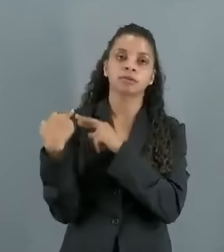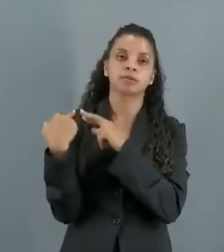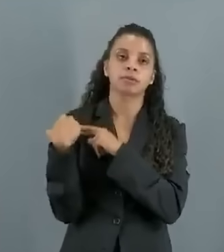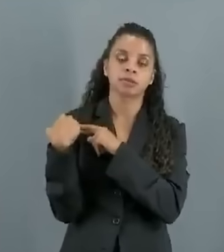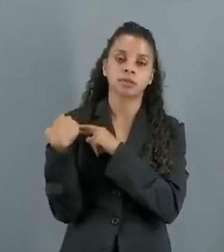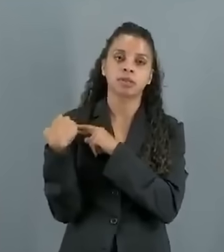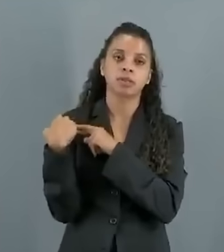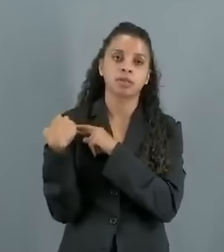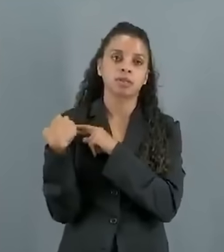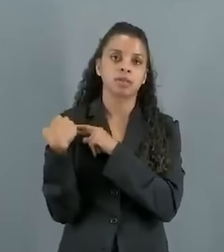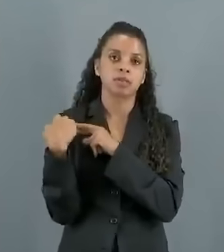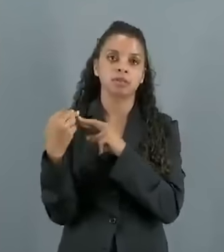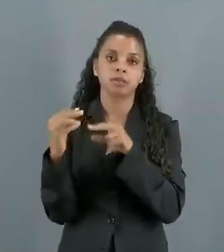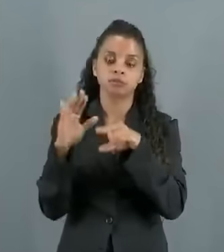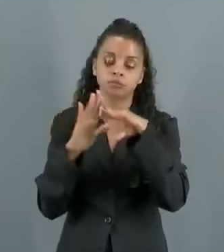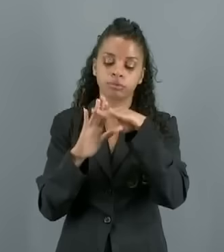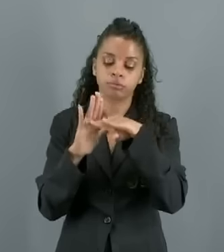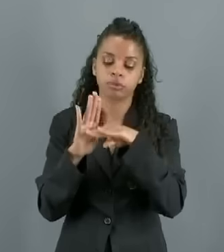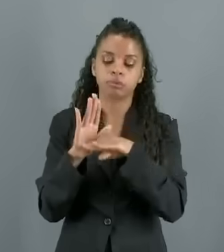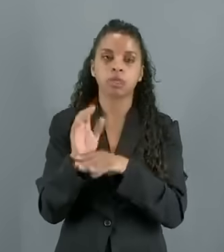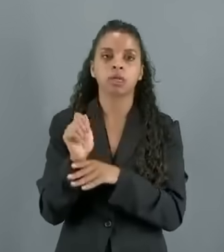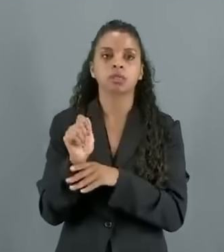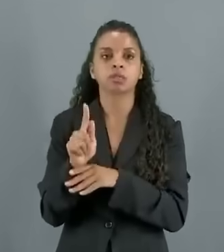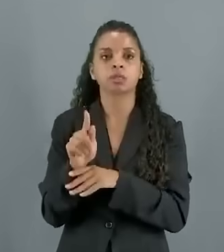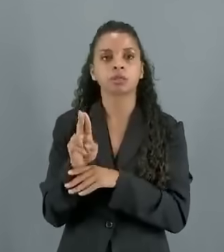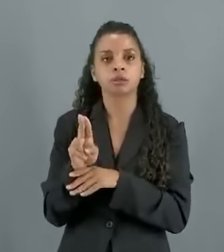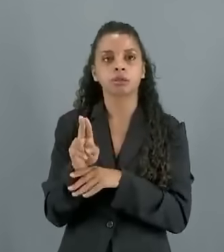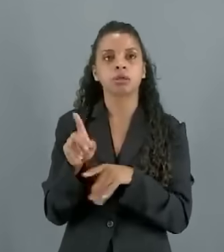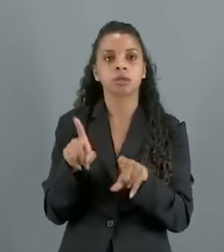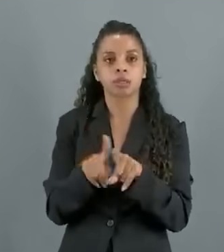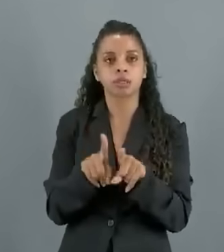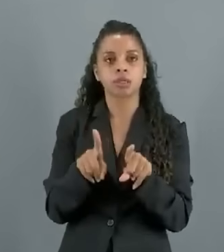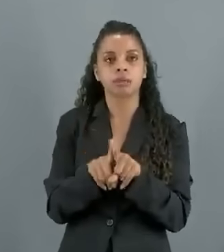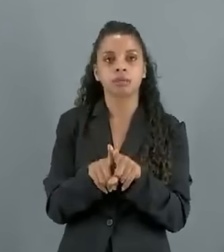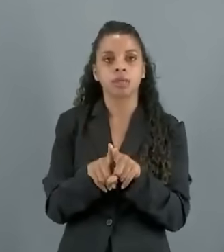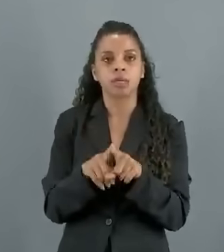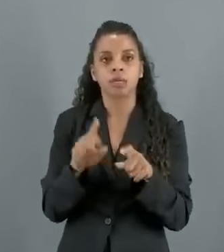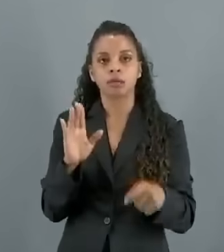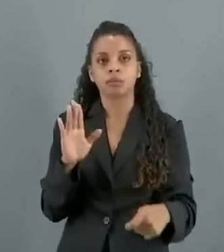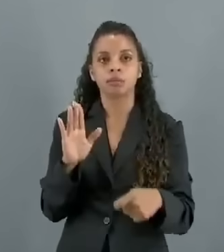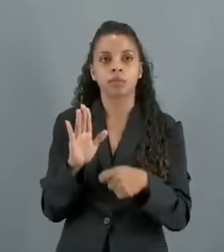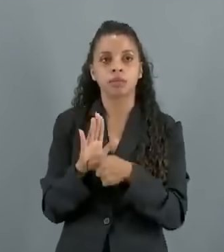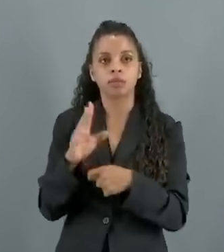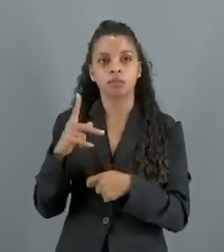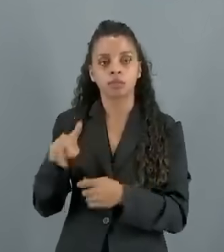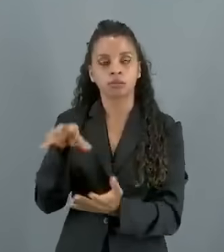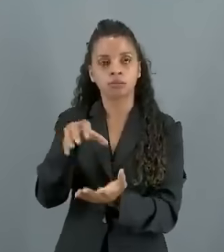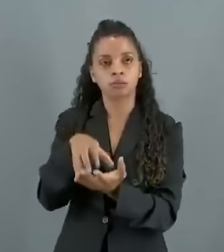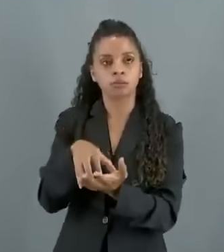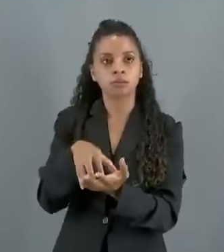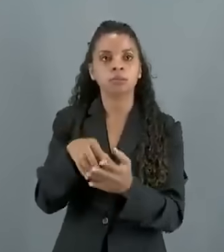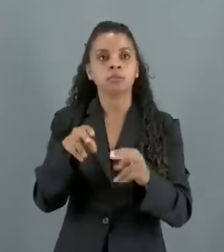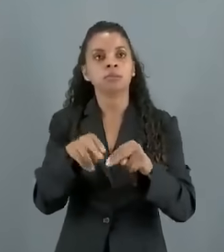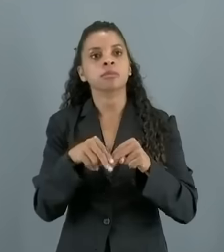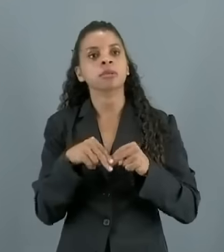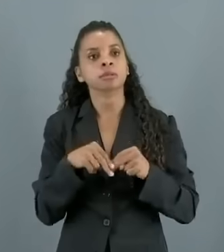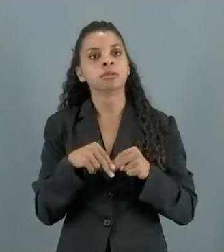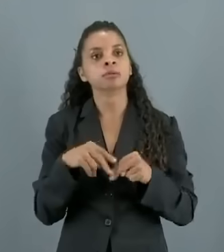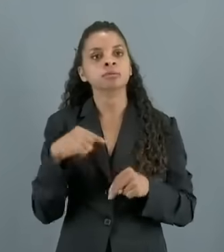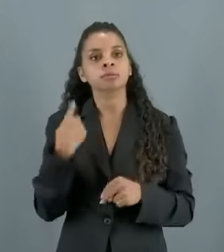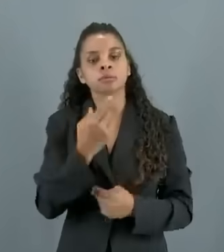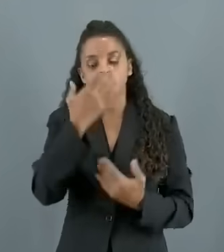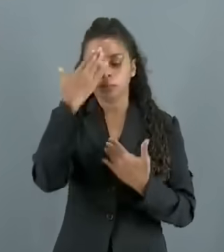pela própria estrutura da AGU e pela corregedoria da sua entidade. Então, por isso, senhor presidente, nós acreditamos